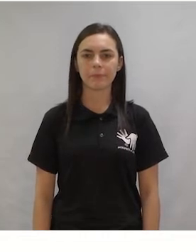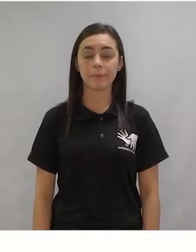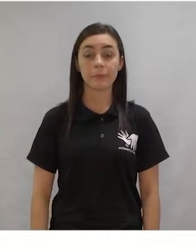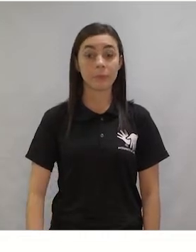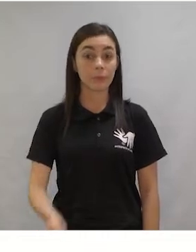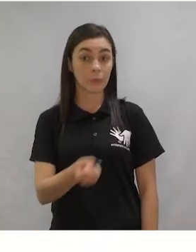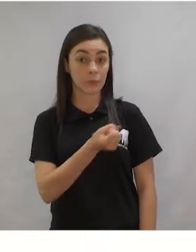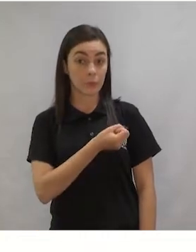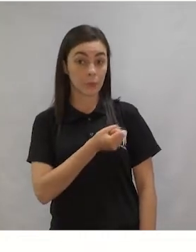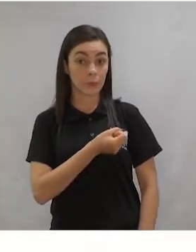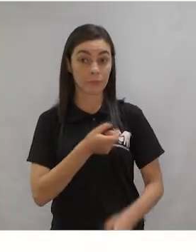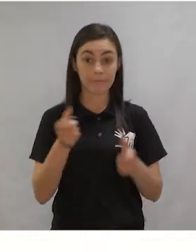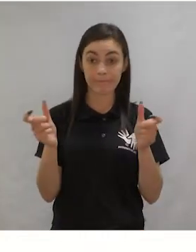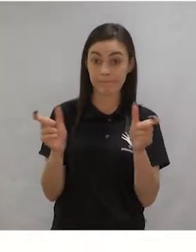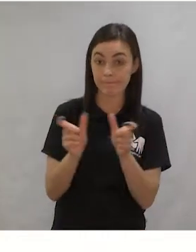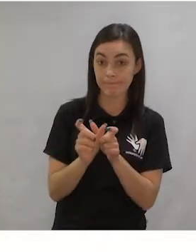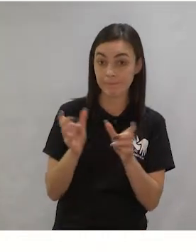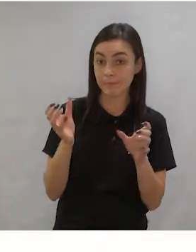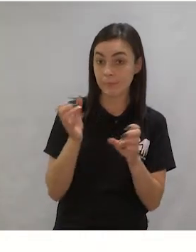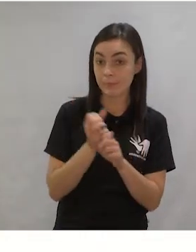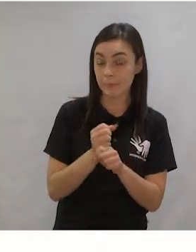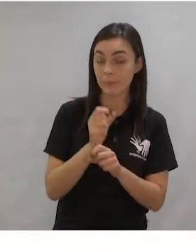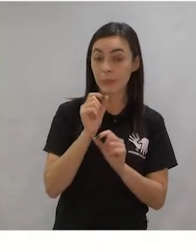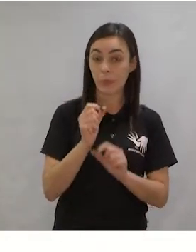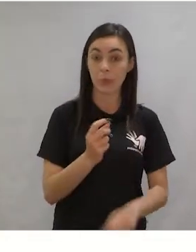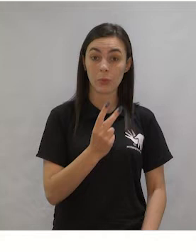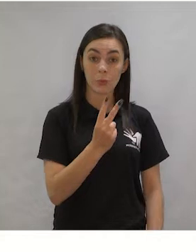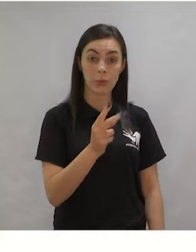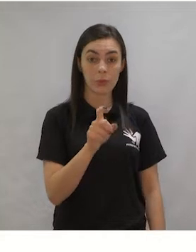Determine um valor numérico de